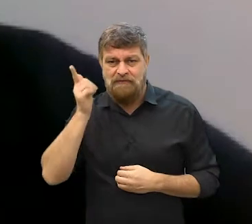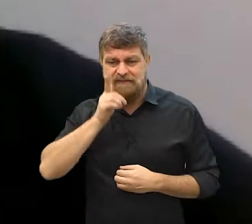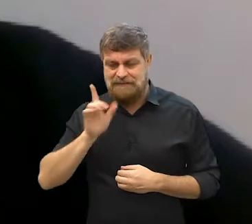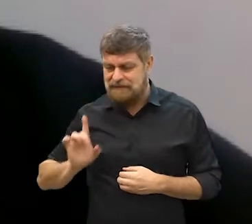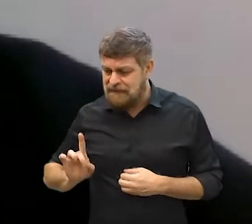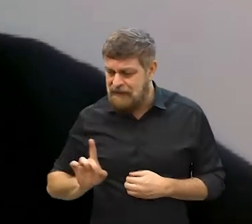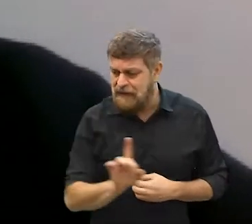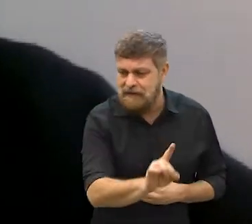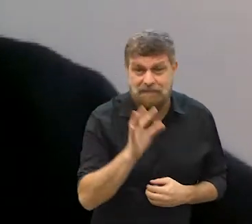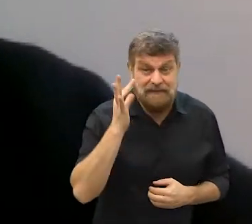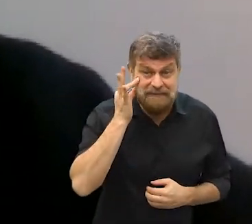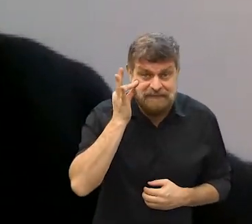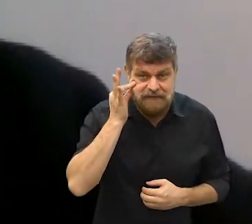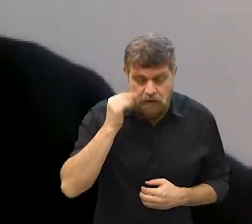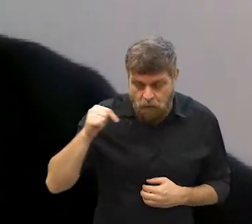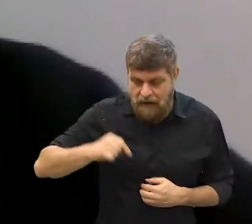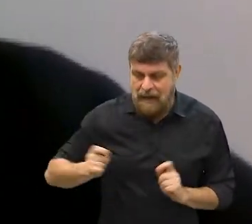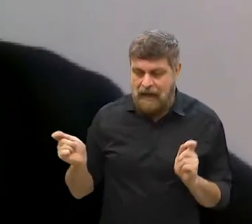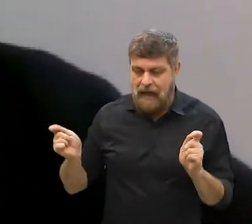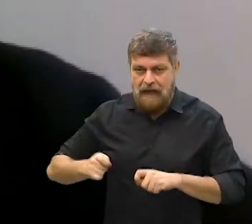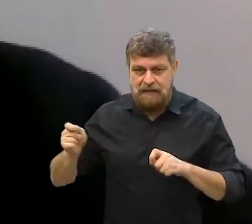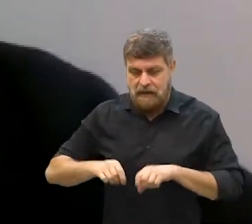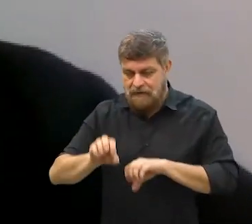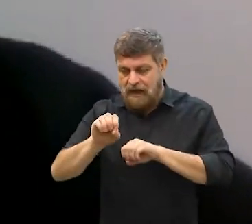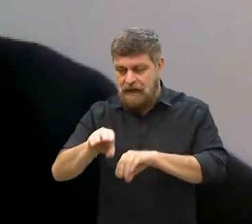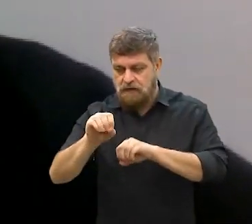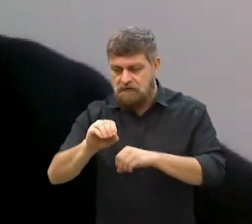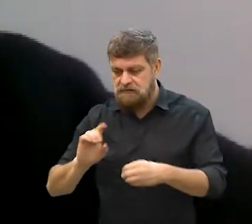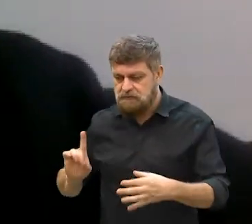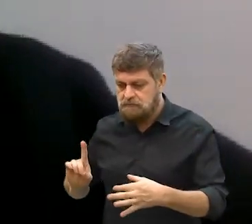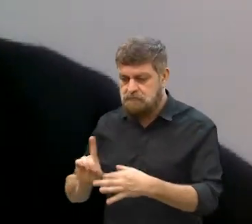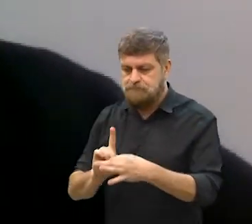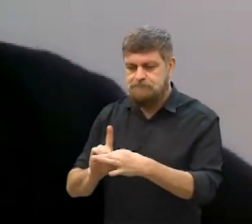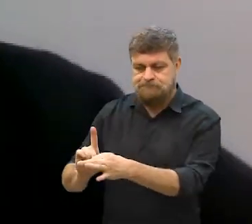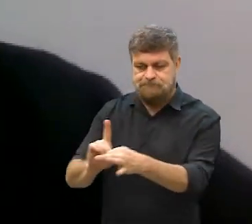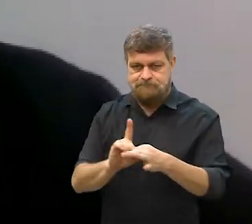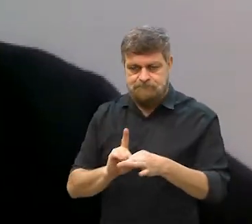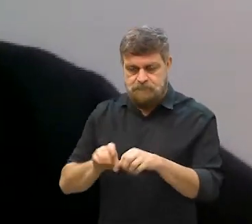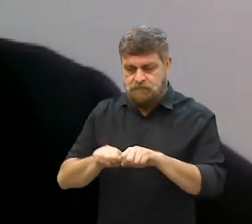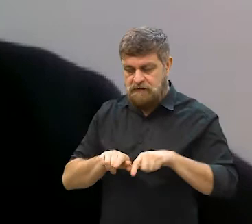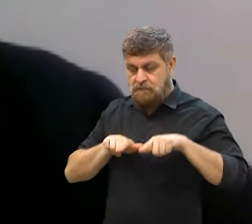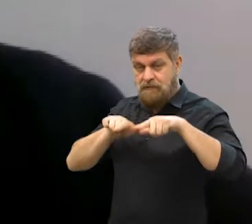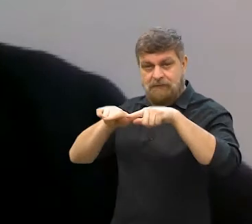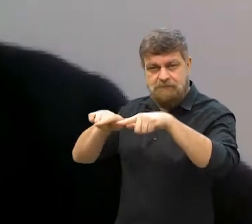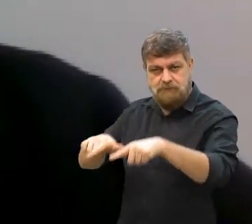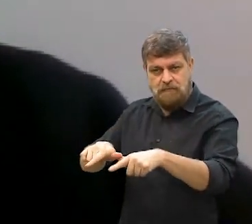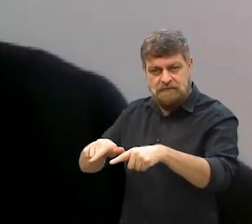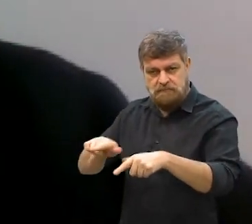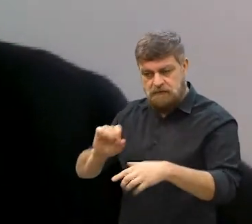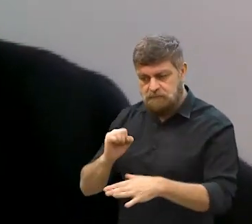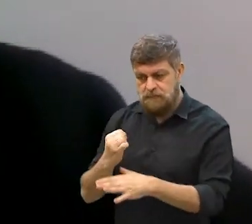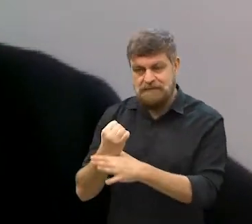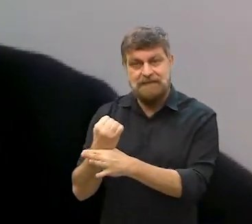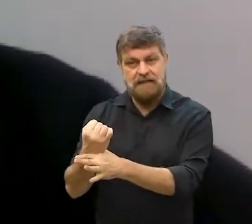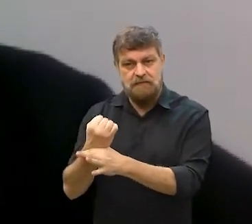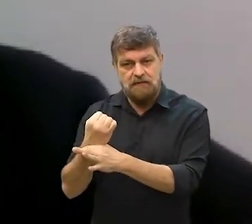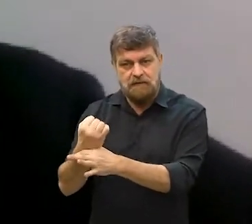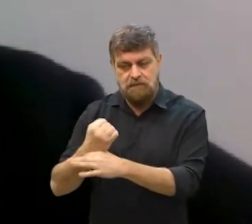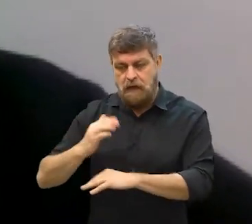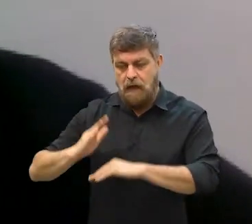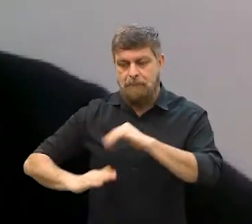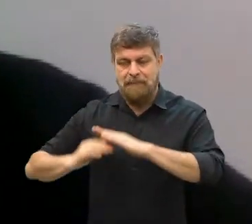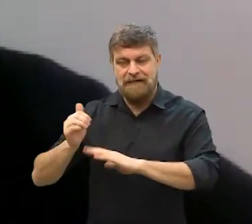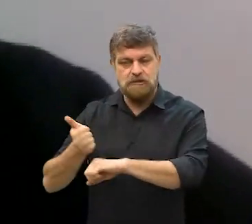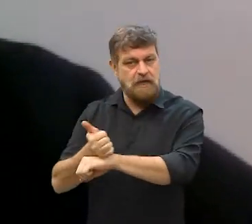menos, elas conseguem se aproximar da educação e ter uma formação que garanta uma